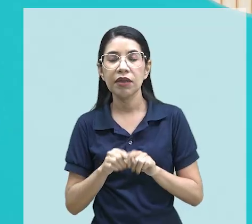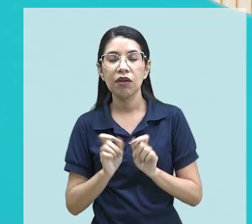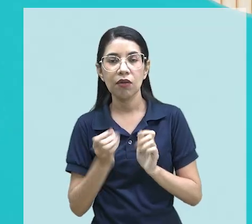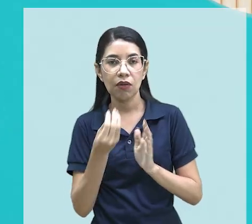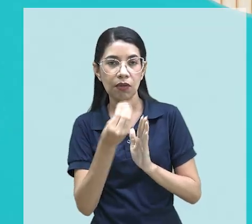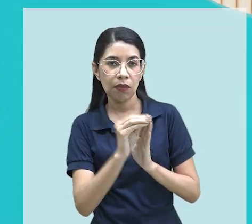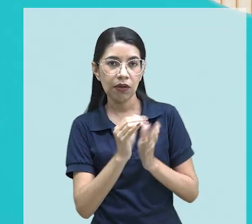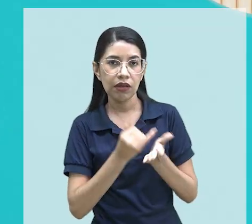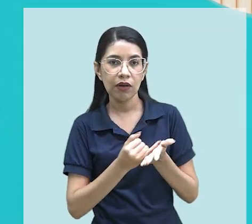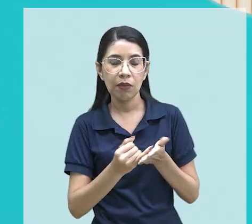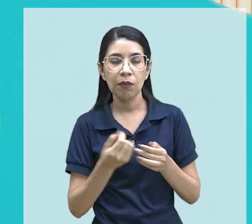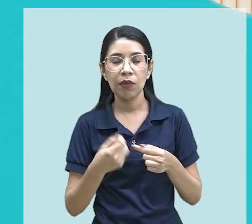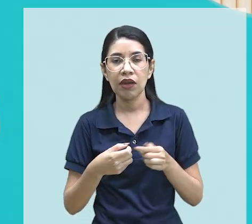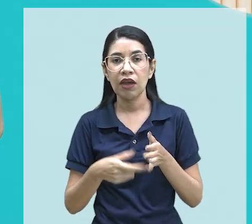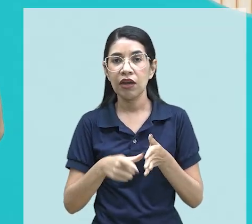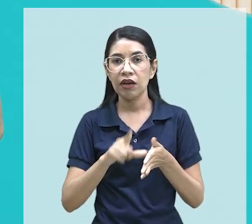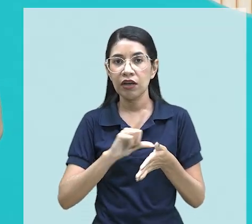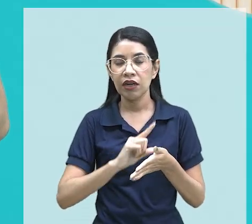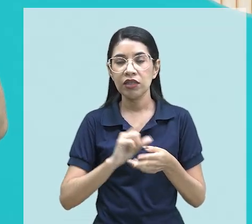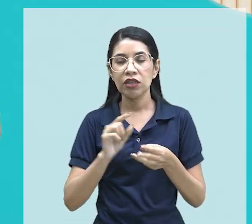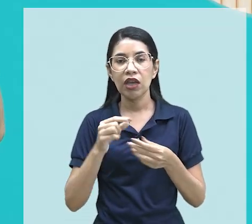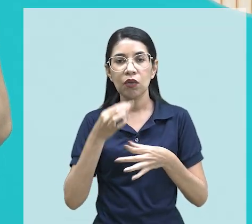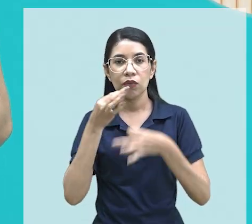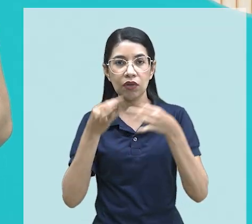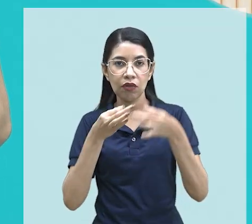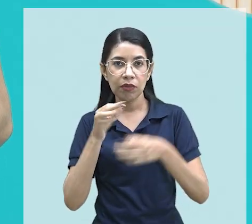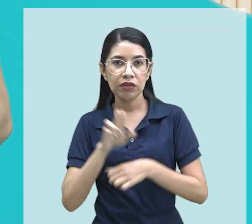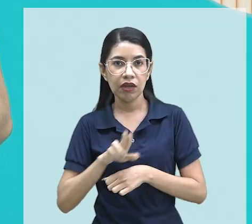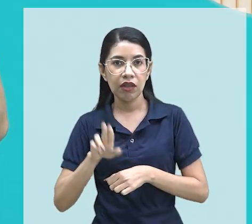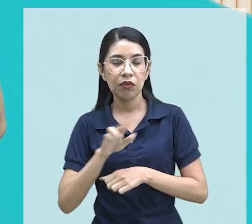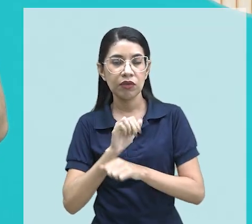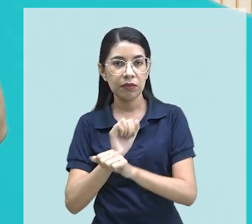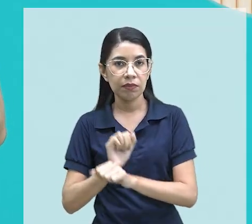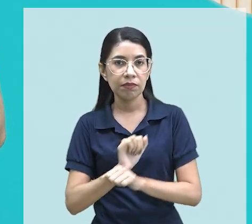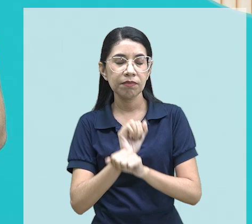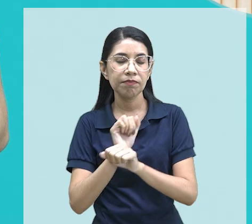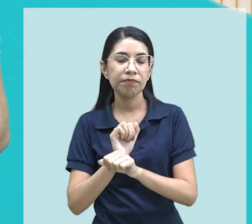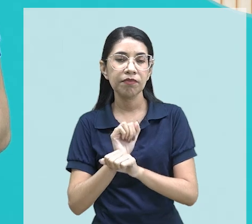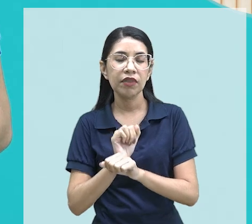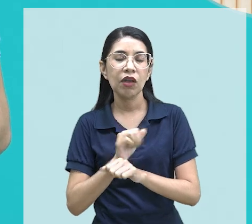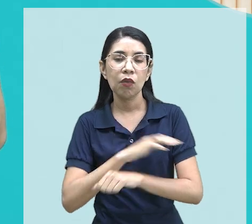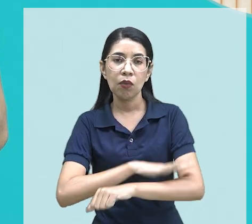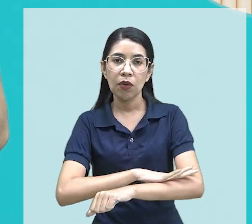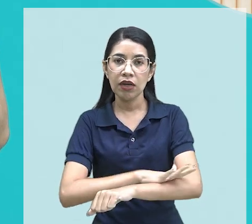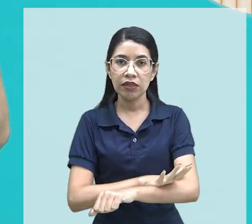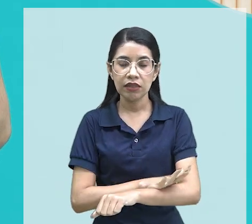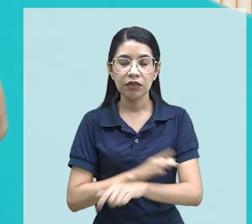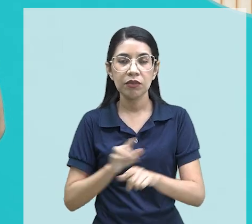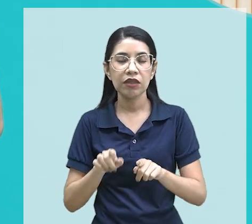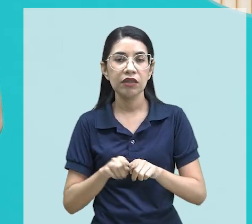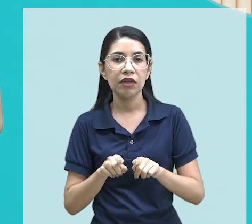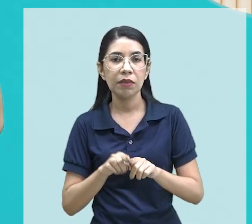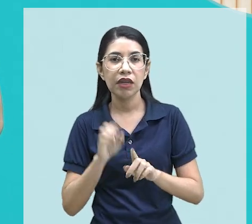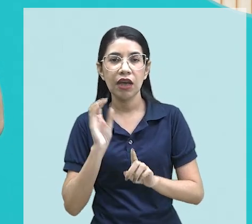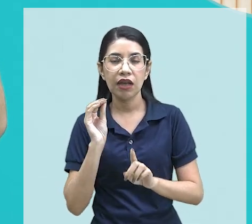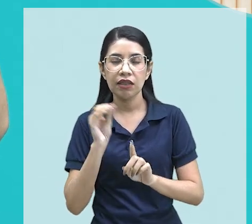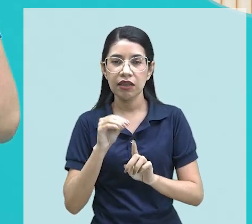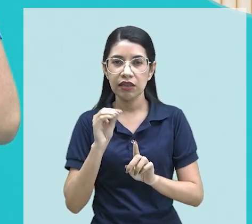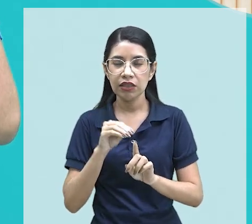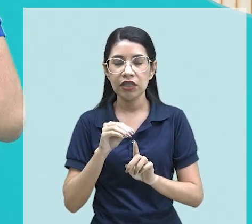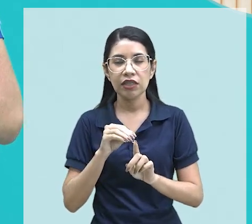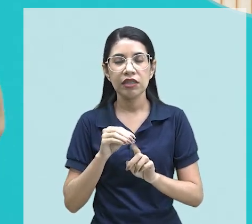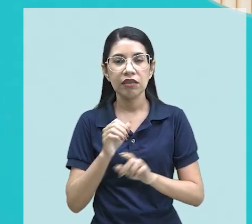Ela antecipa 2 argumentos que vai defender: o racismo estrutural e a negligência